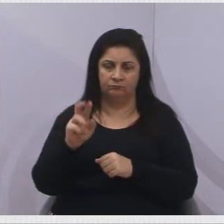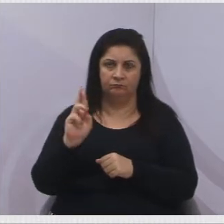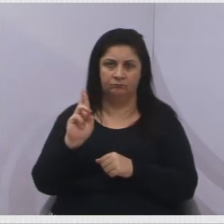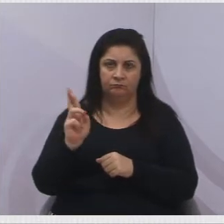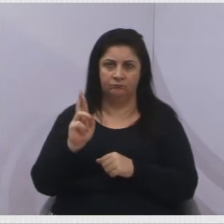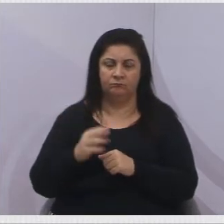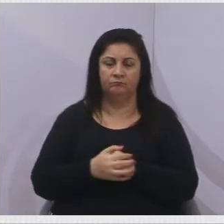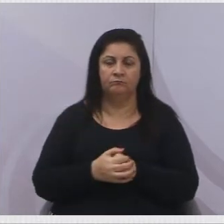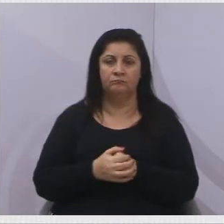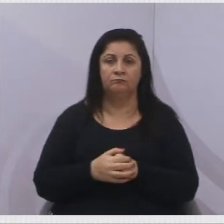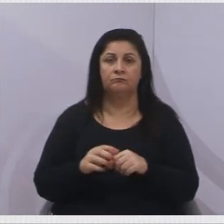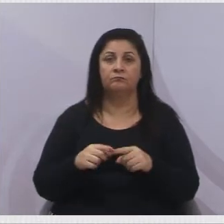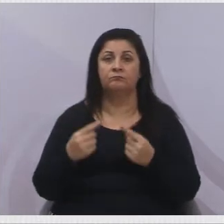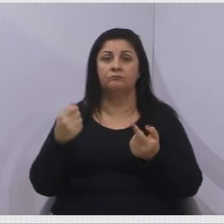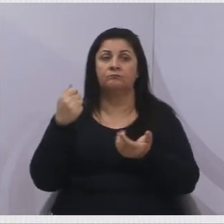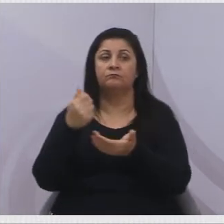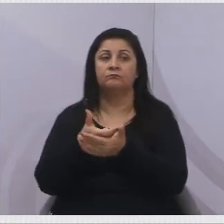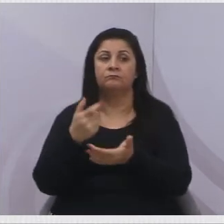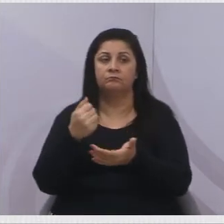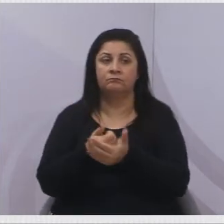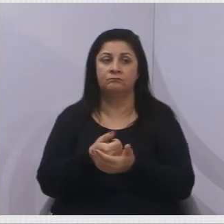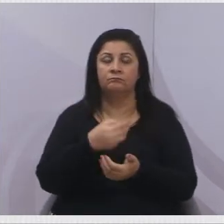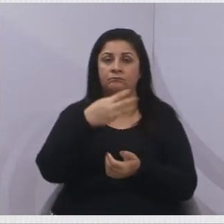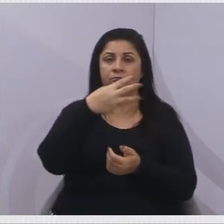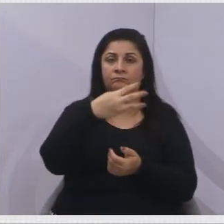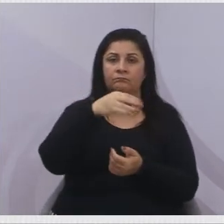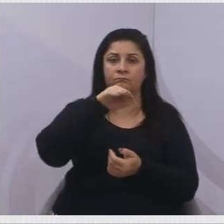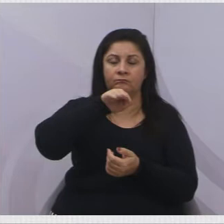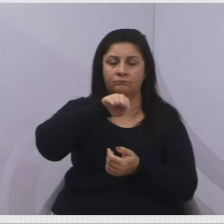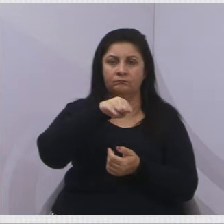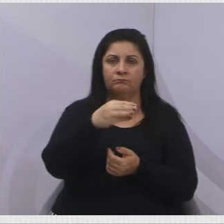4.662.749 e uma despesa de R$